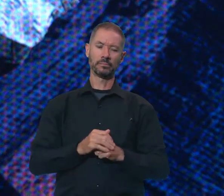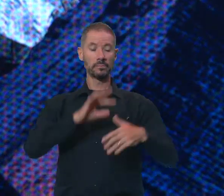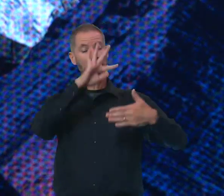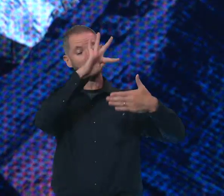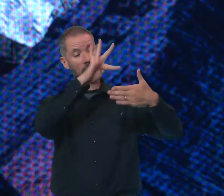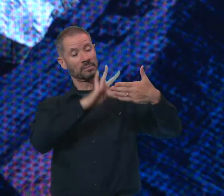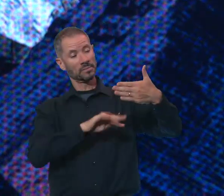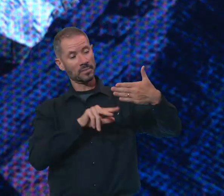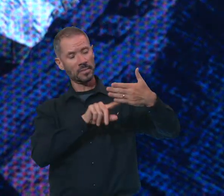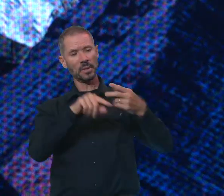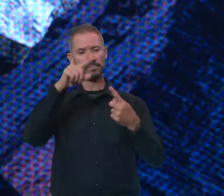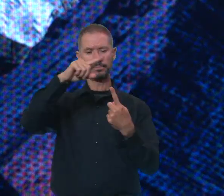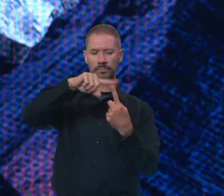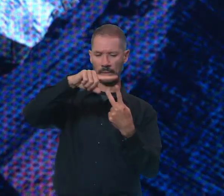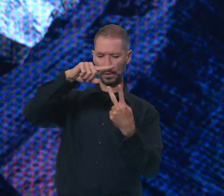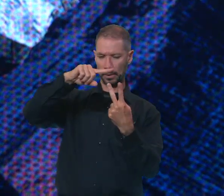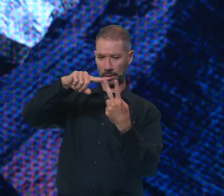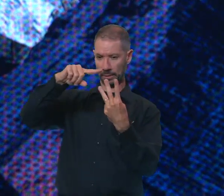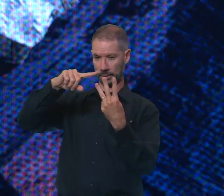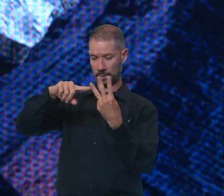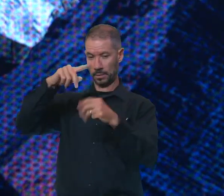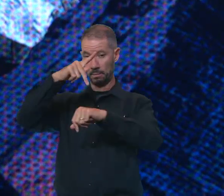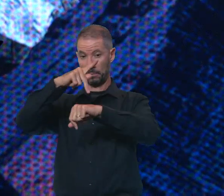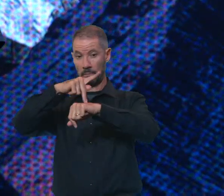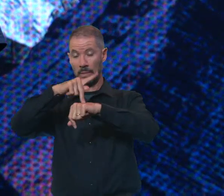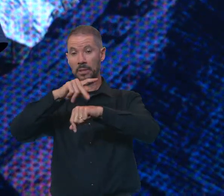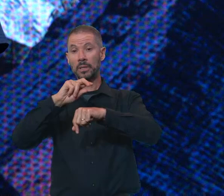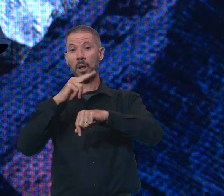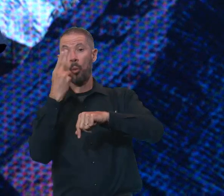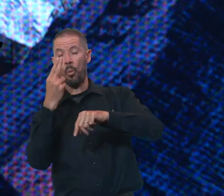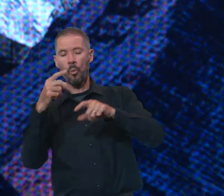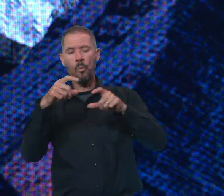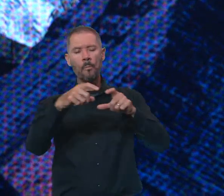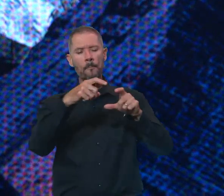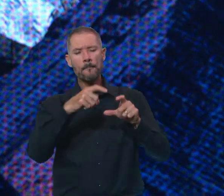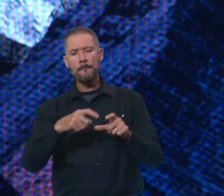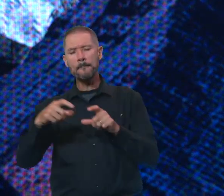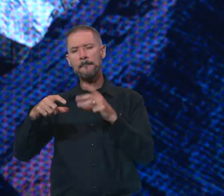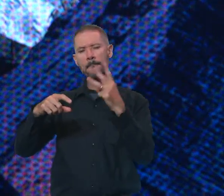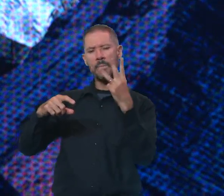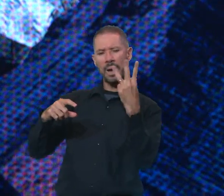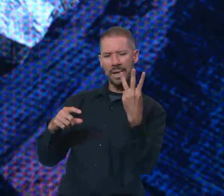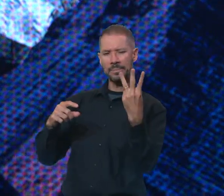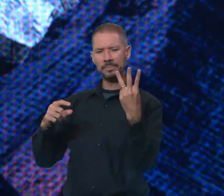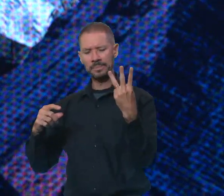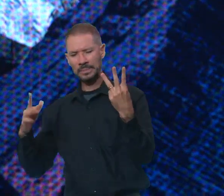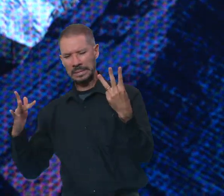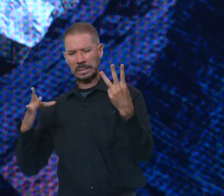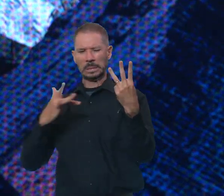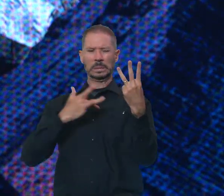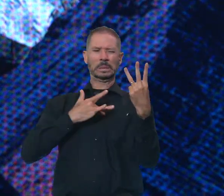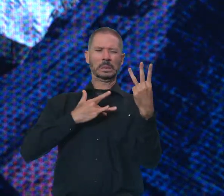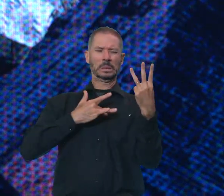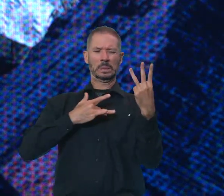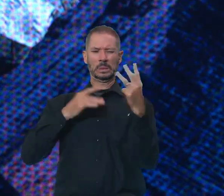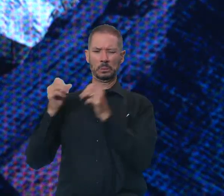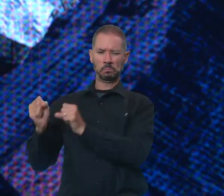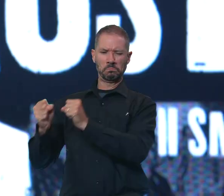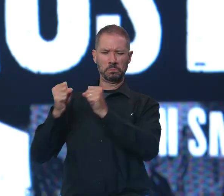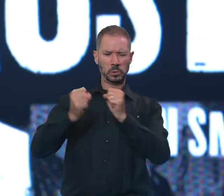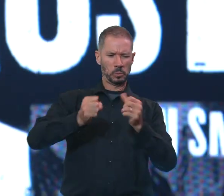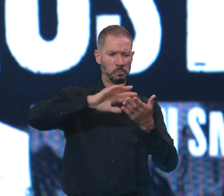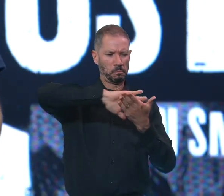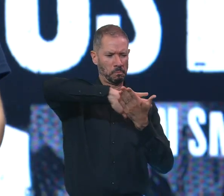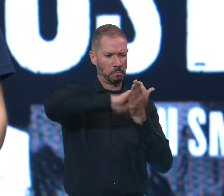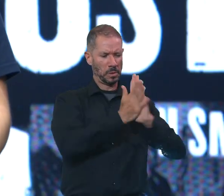texto 3 pedras ou 3 áreas que quando nos acertam têm um grande poder de